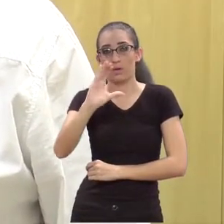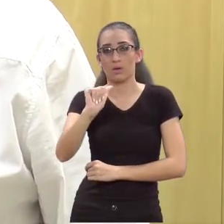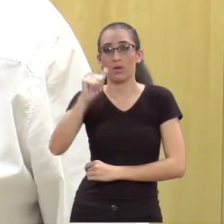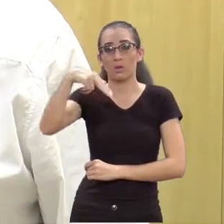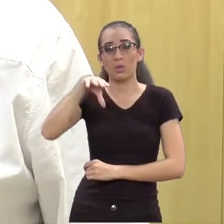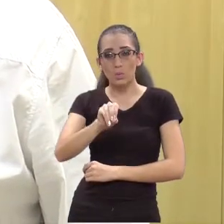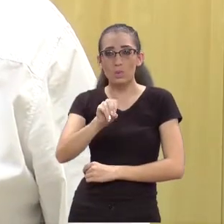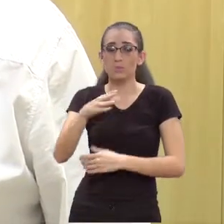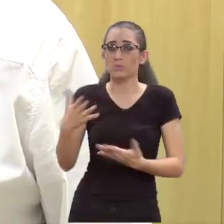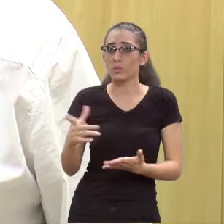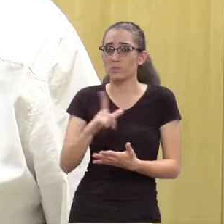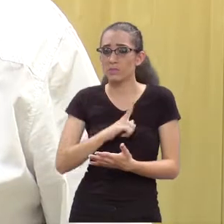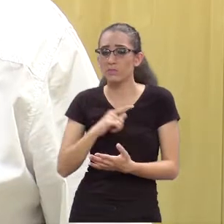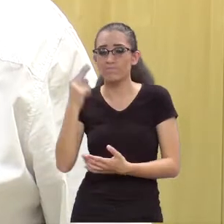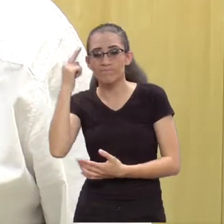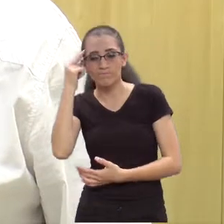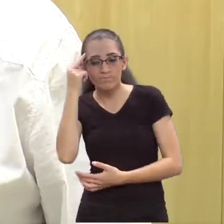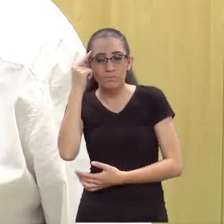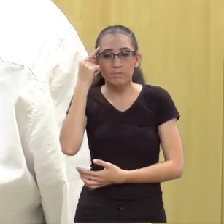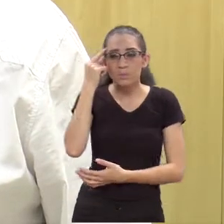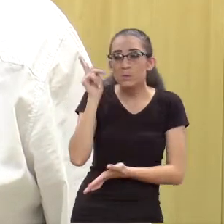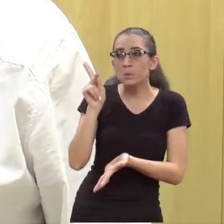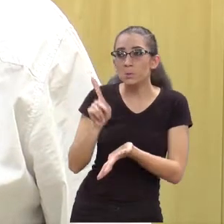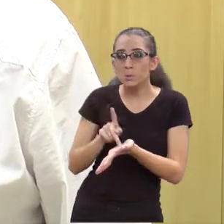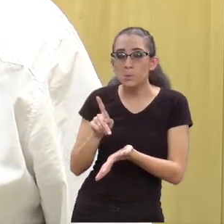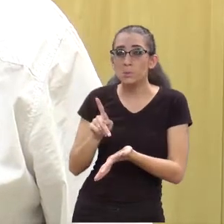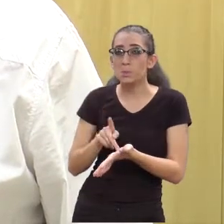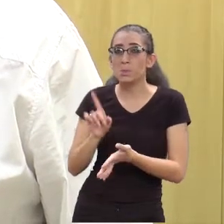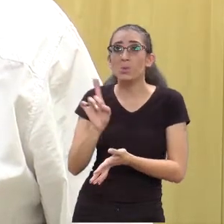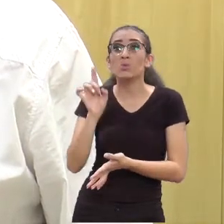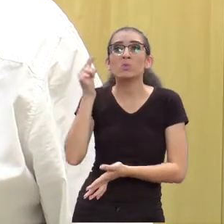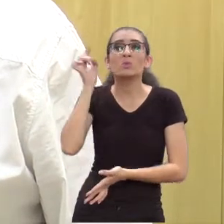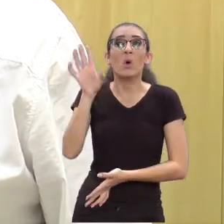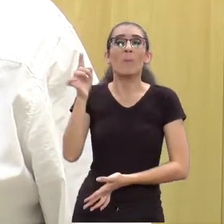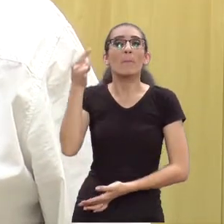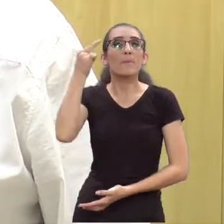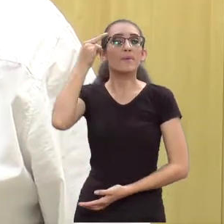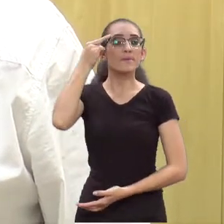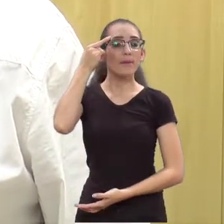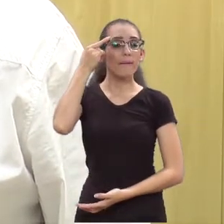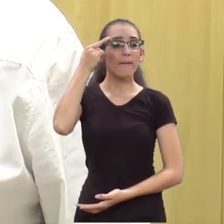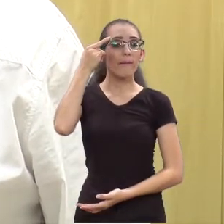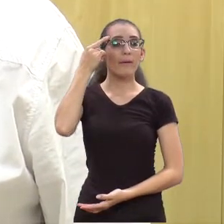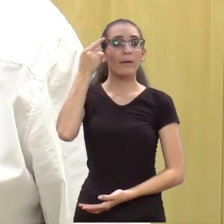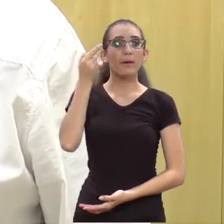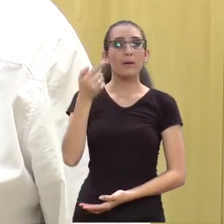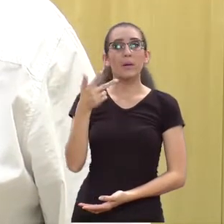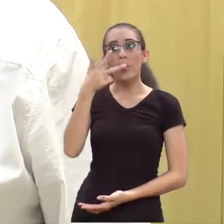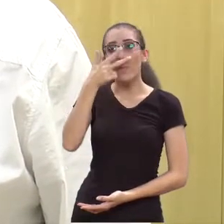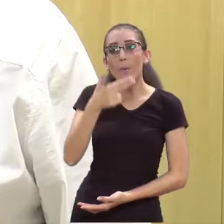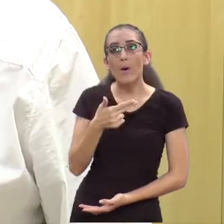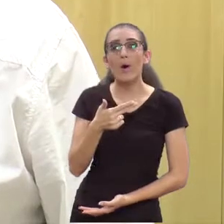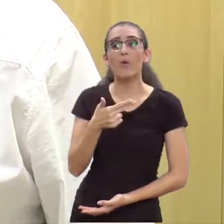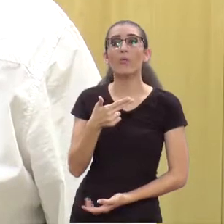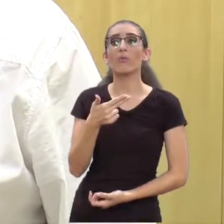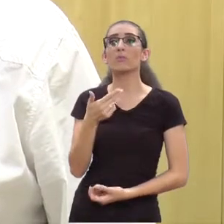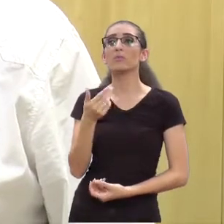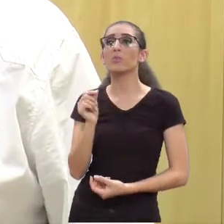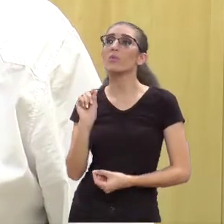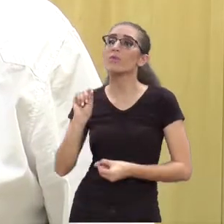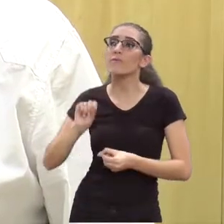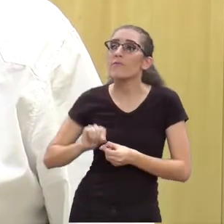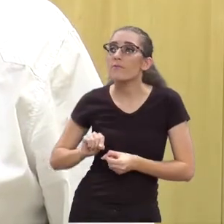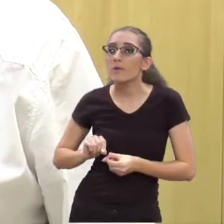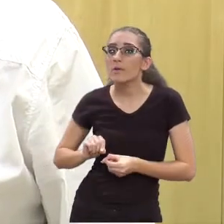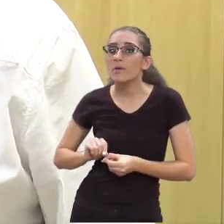então nesse sentido é importante que se pense a não só naquilo em que foi